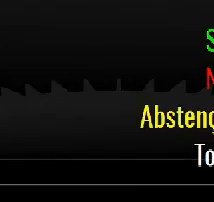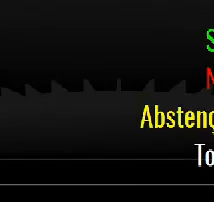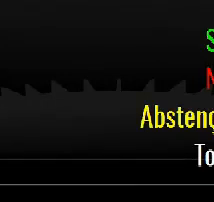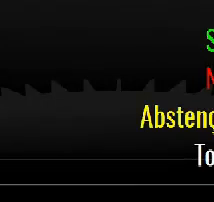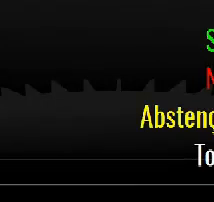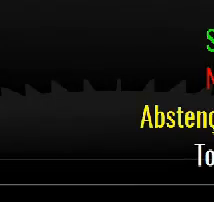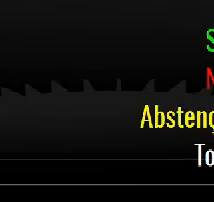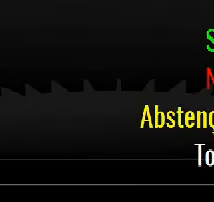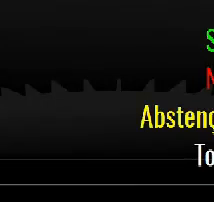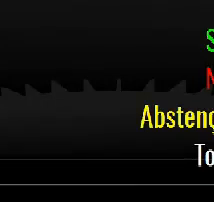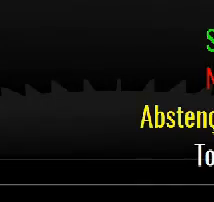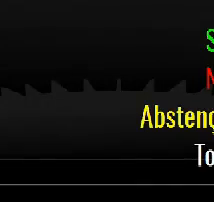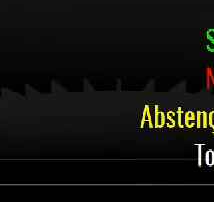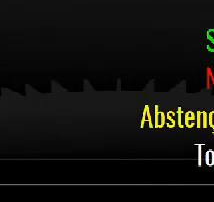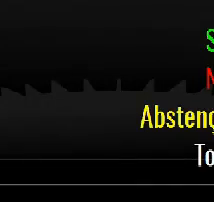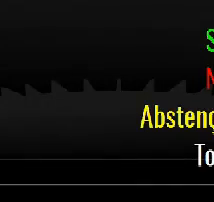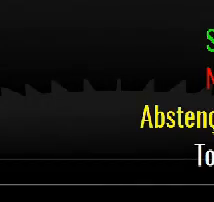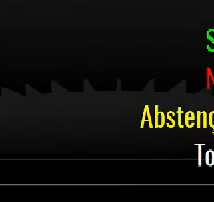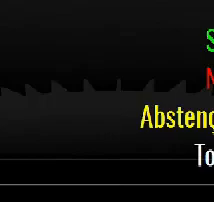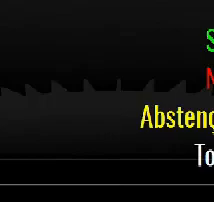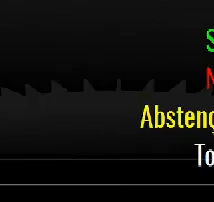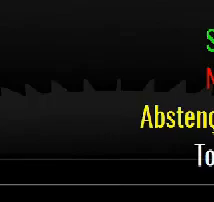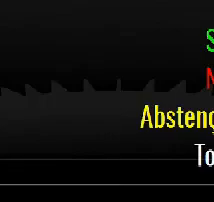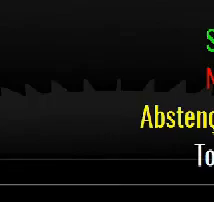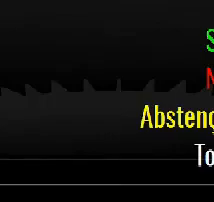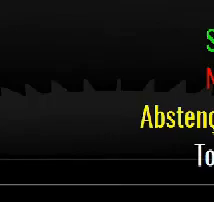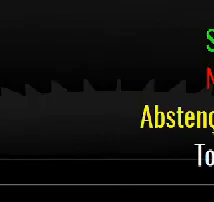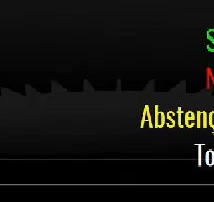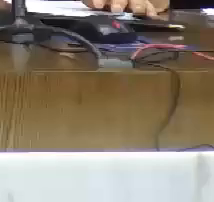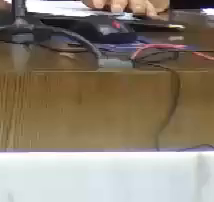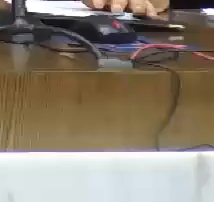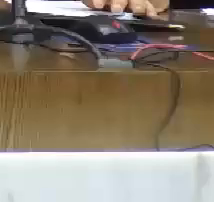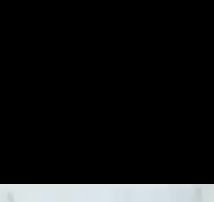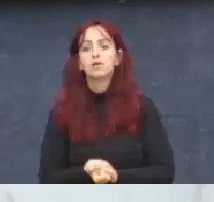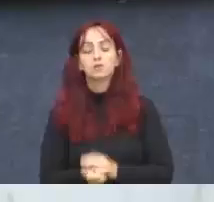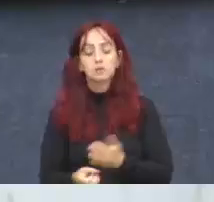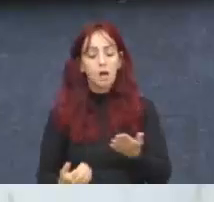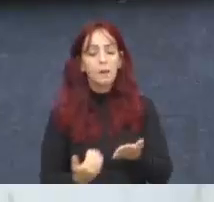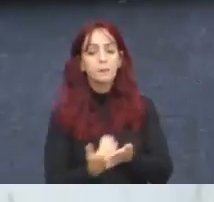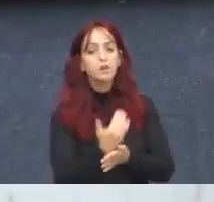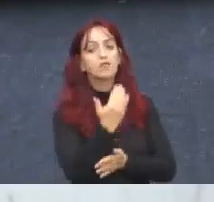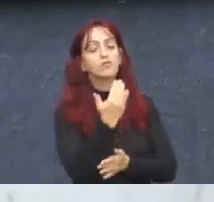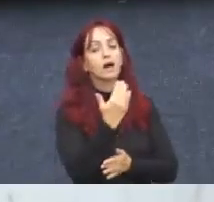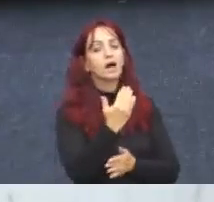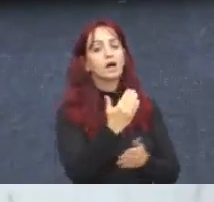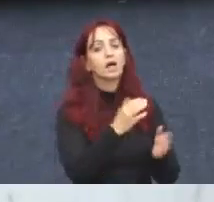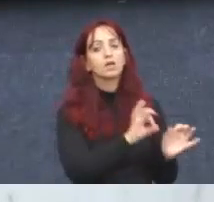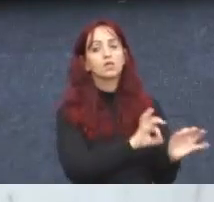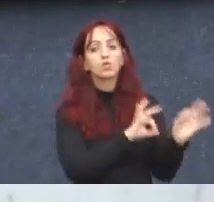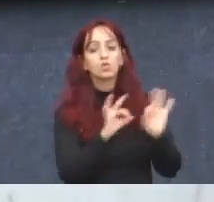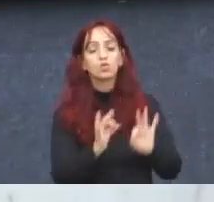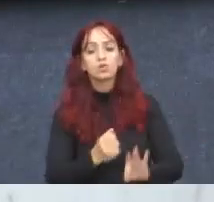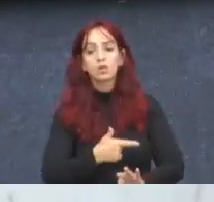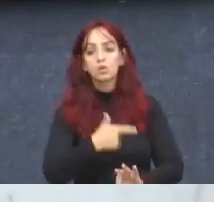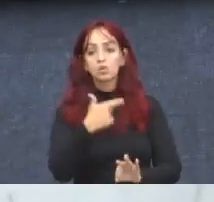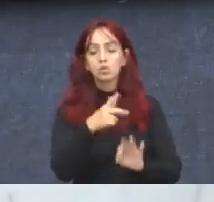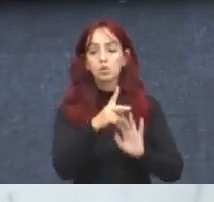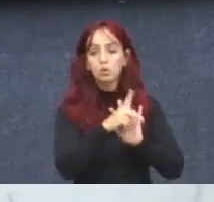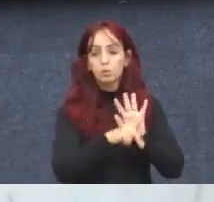39 votos, sim, nenhum não, nem abstenção, total 39 votantes, está aprovado em segundo turno o